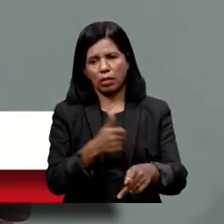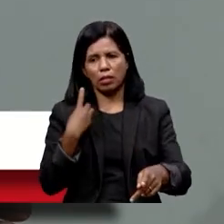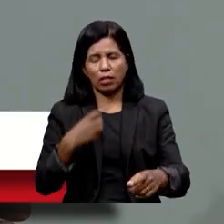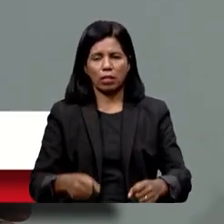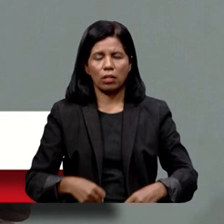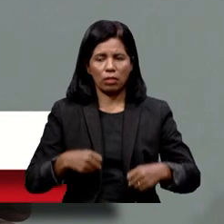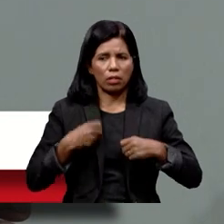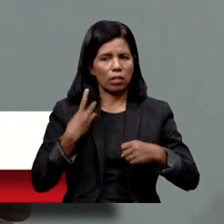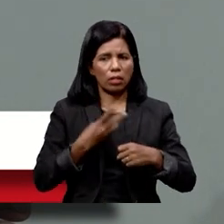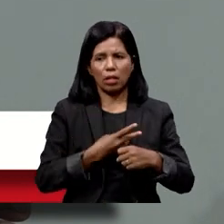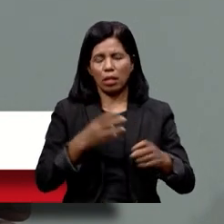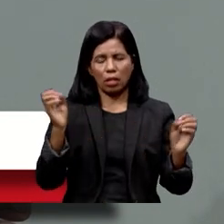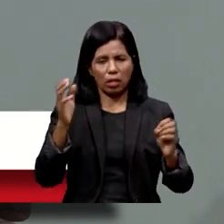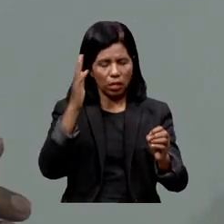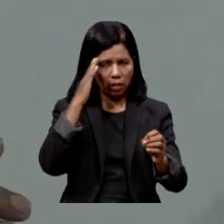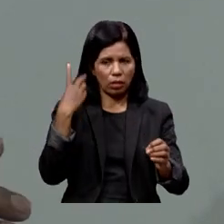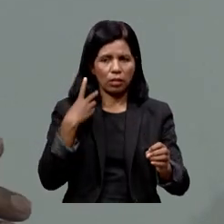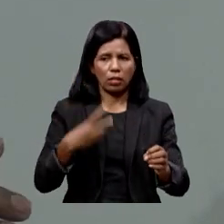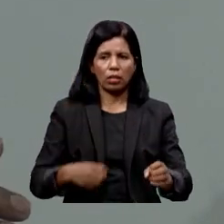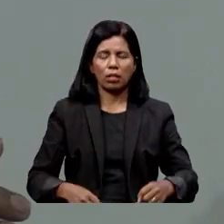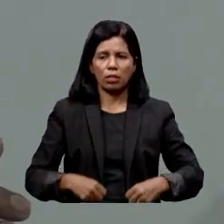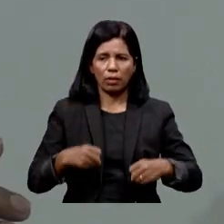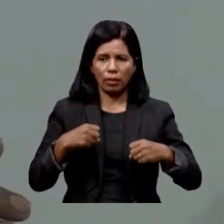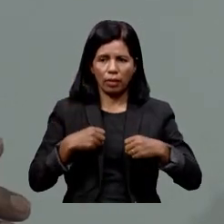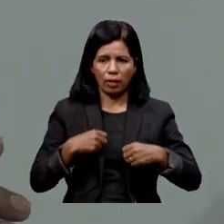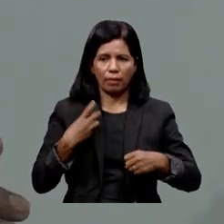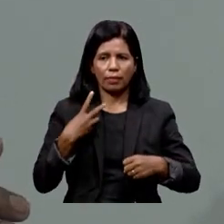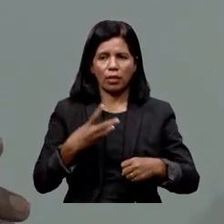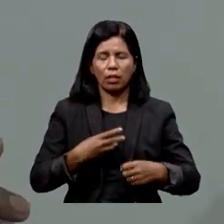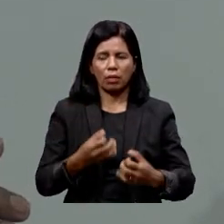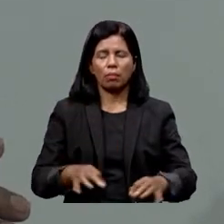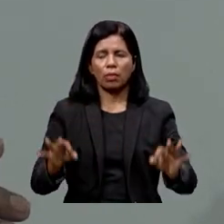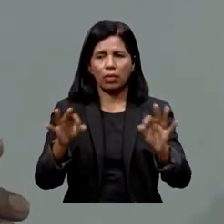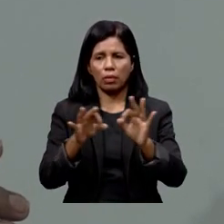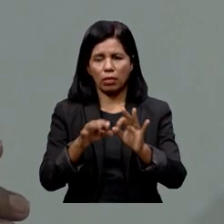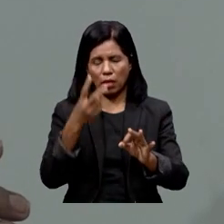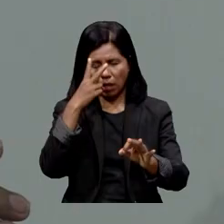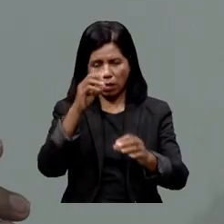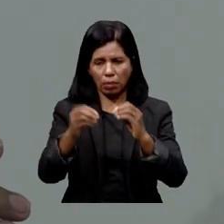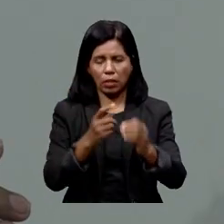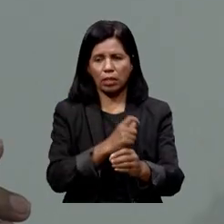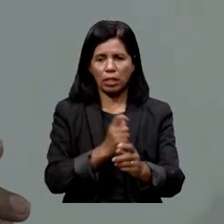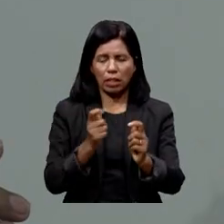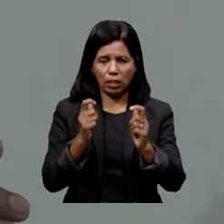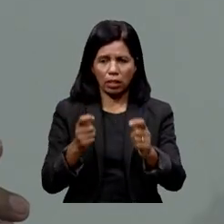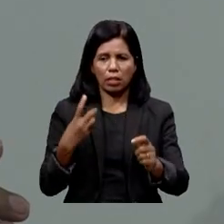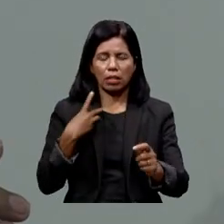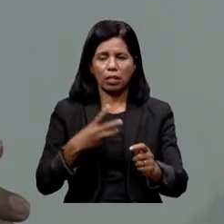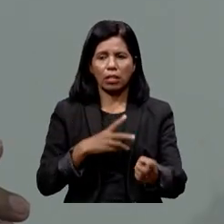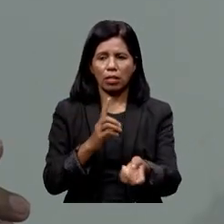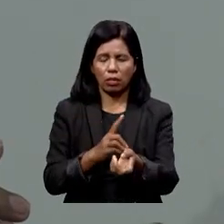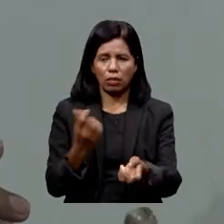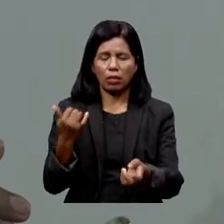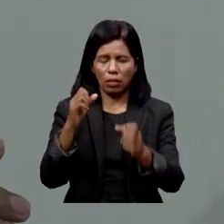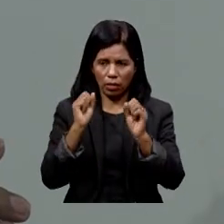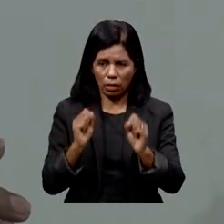rasik, ita lahanoin itanya saudi. Nebe importante tebes, halo mos rastreio ba iha, ita pessoal saudi sira,